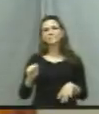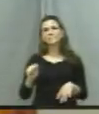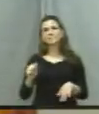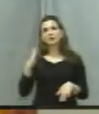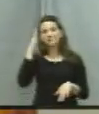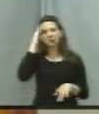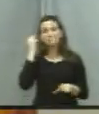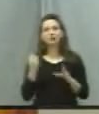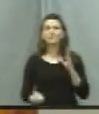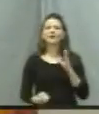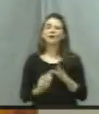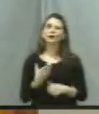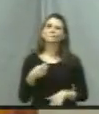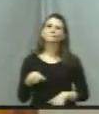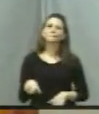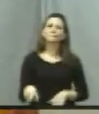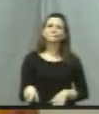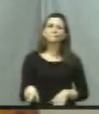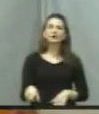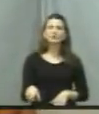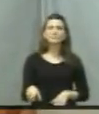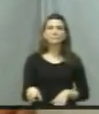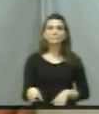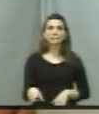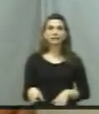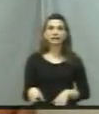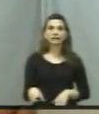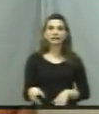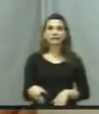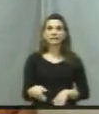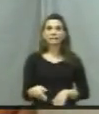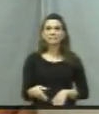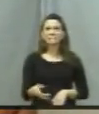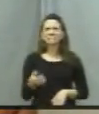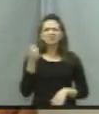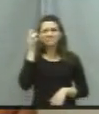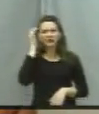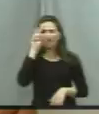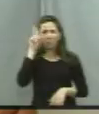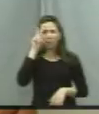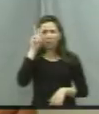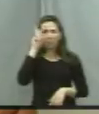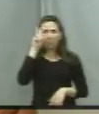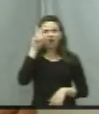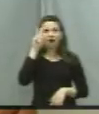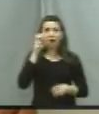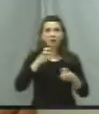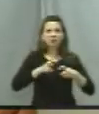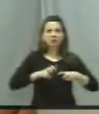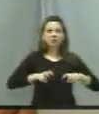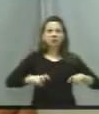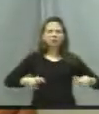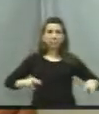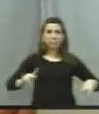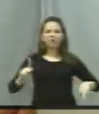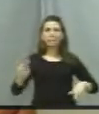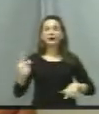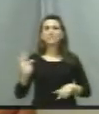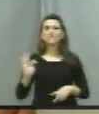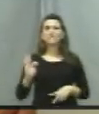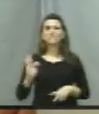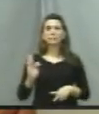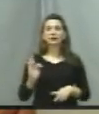Mas eu não me recordo, senhora presidenta, da bancada do PT